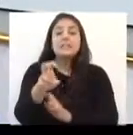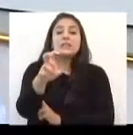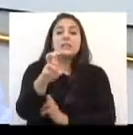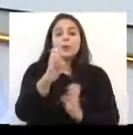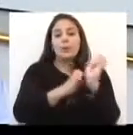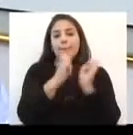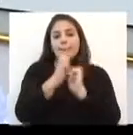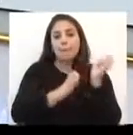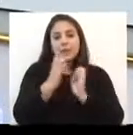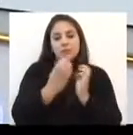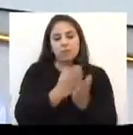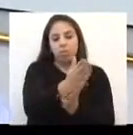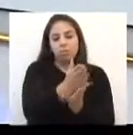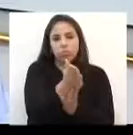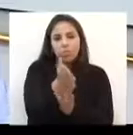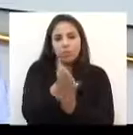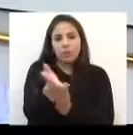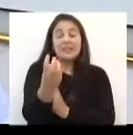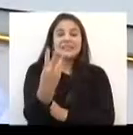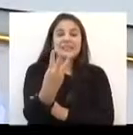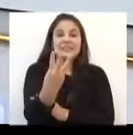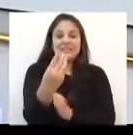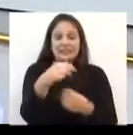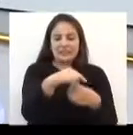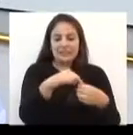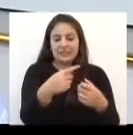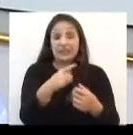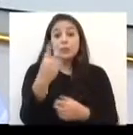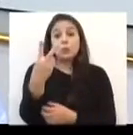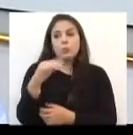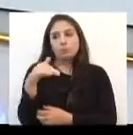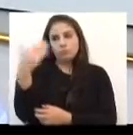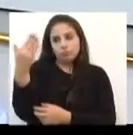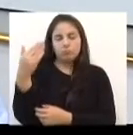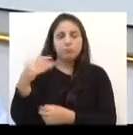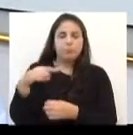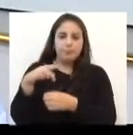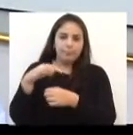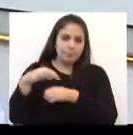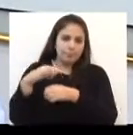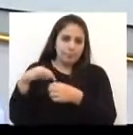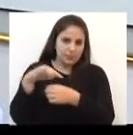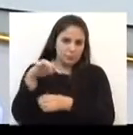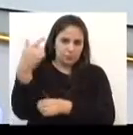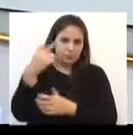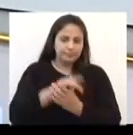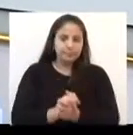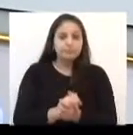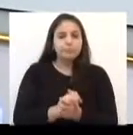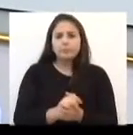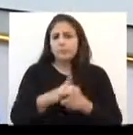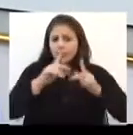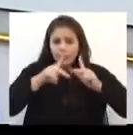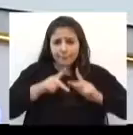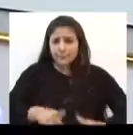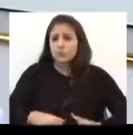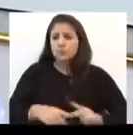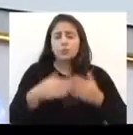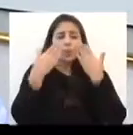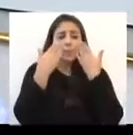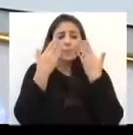aí, 3 aqui na cidade e 2 fora, de Passo Fundo. Então, pessoas que realmente